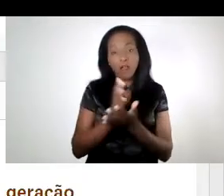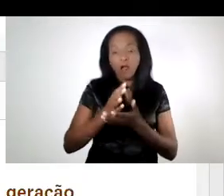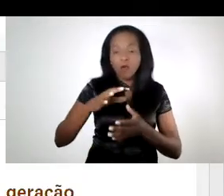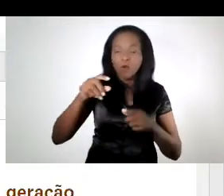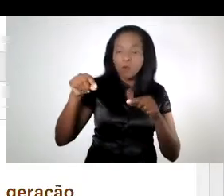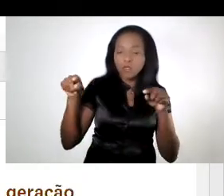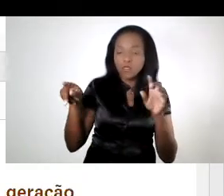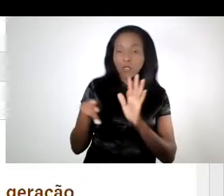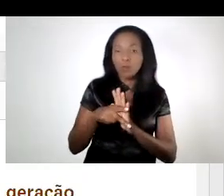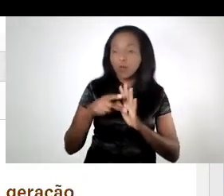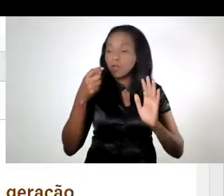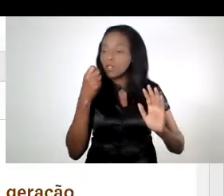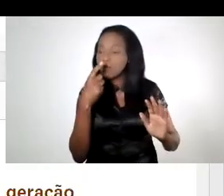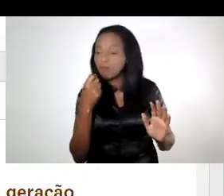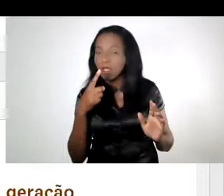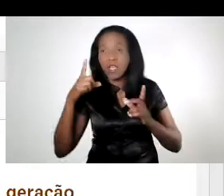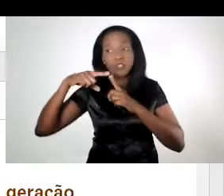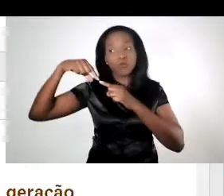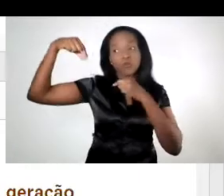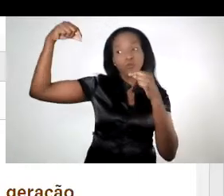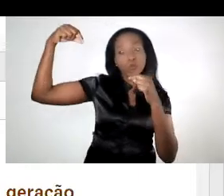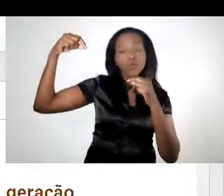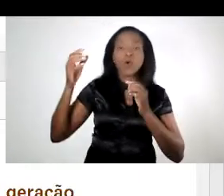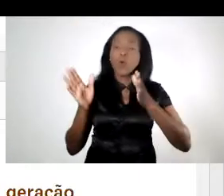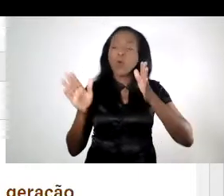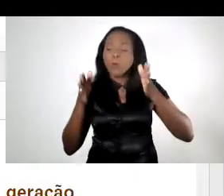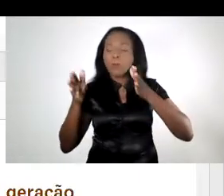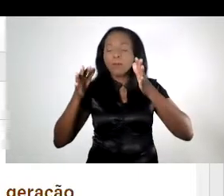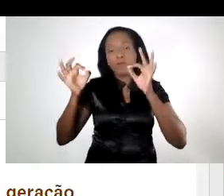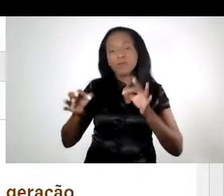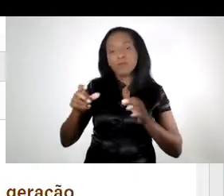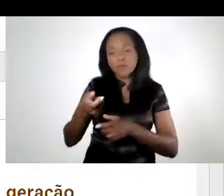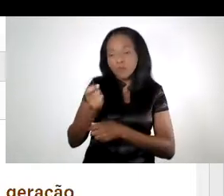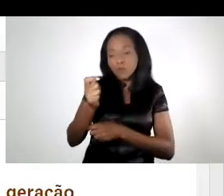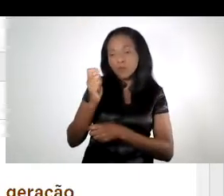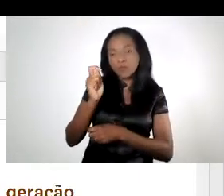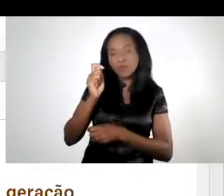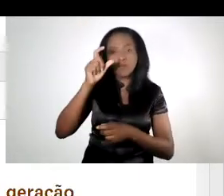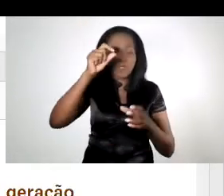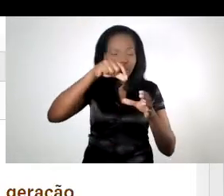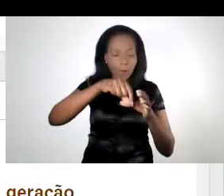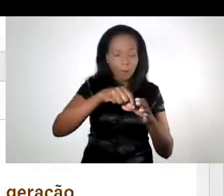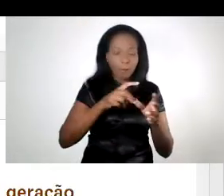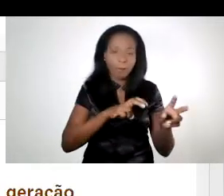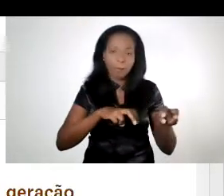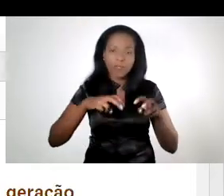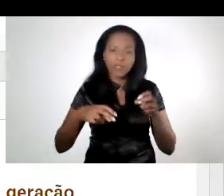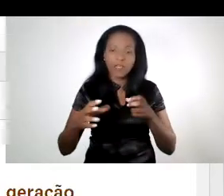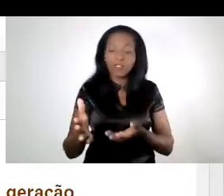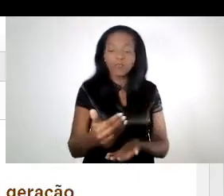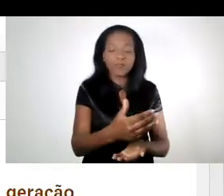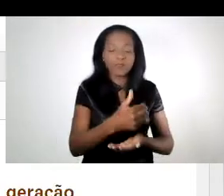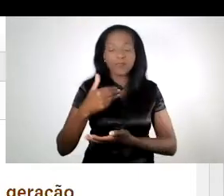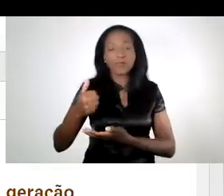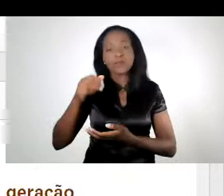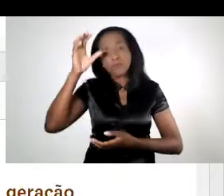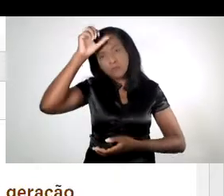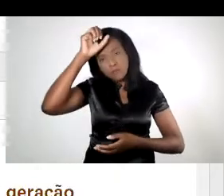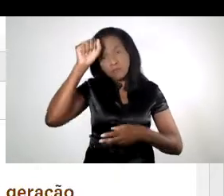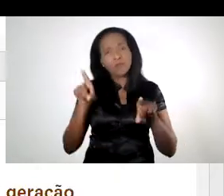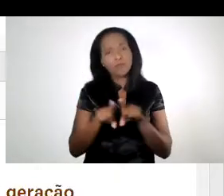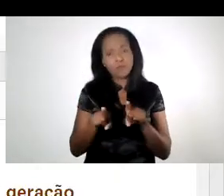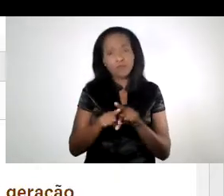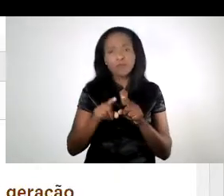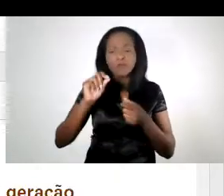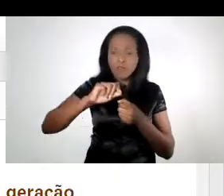fase da lua para pescar, plantar e colher. Também aprendemos a fazer cestos